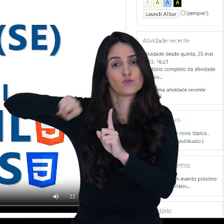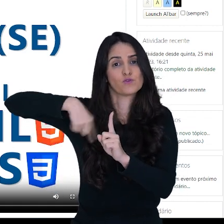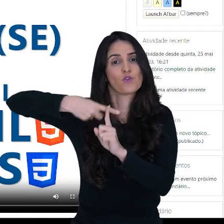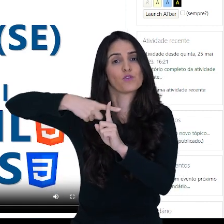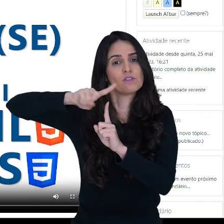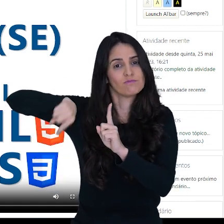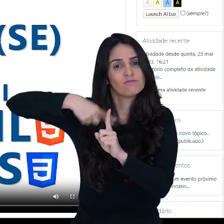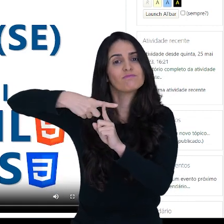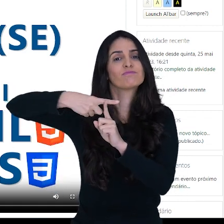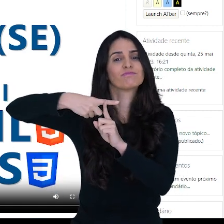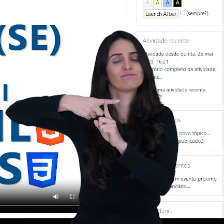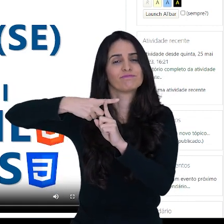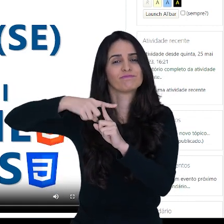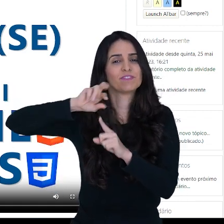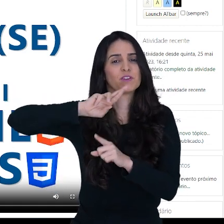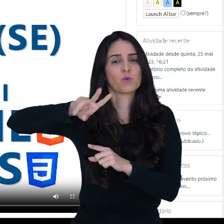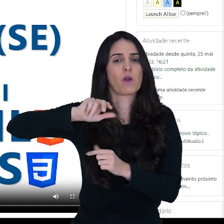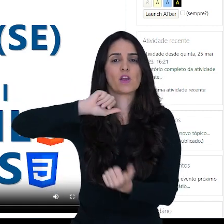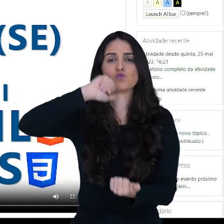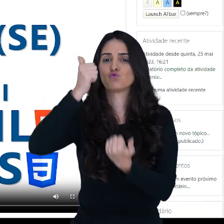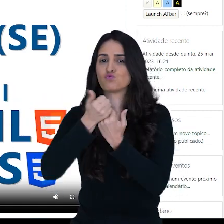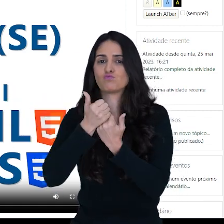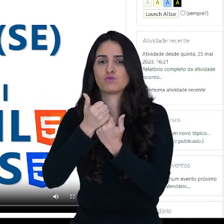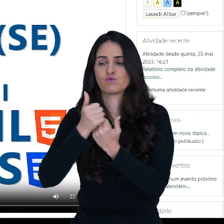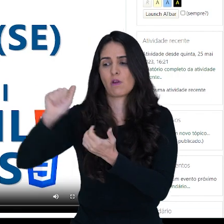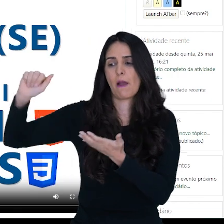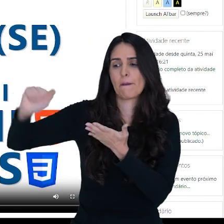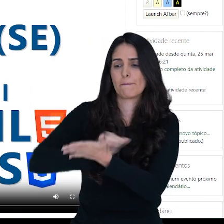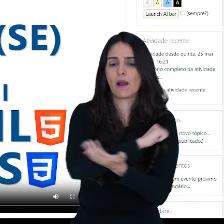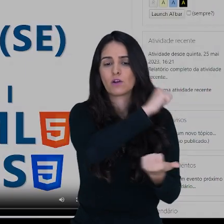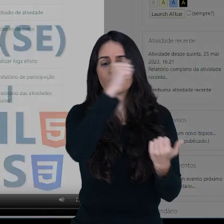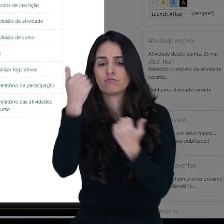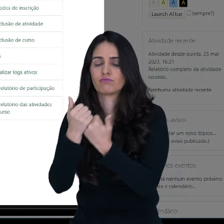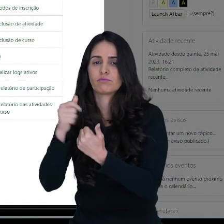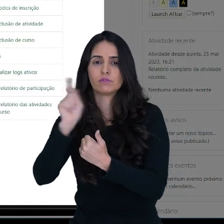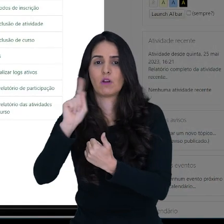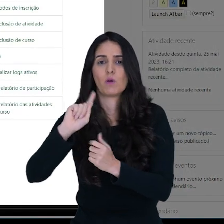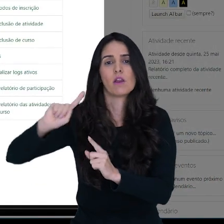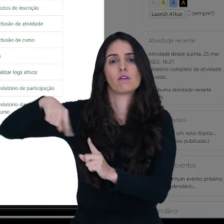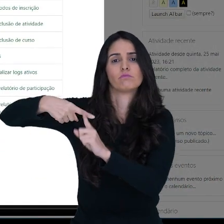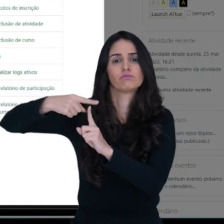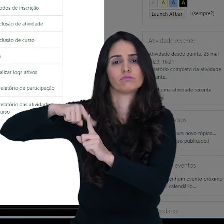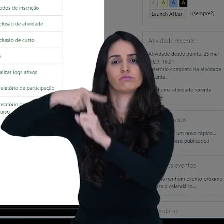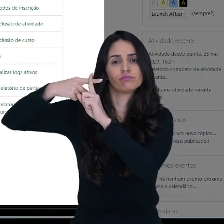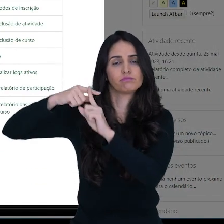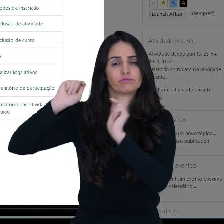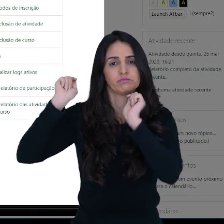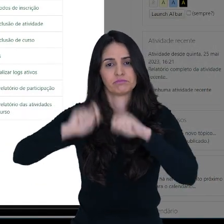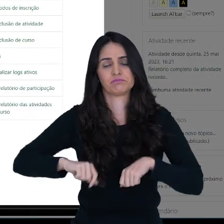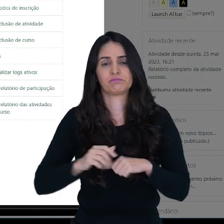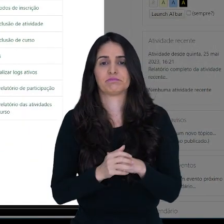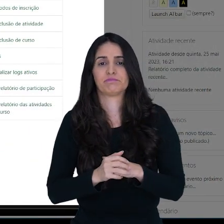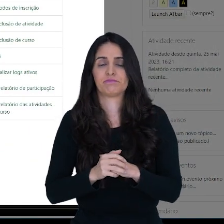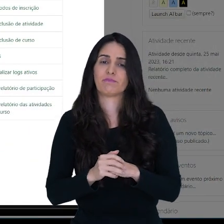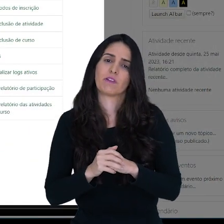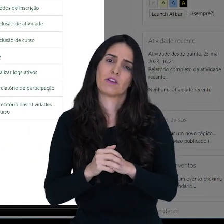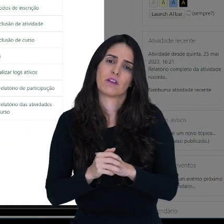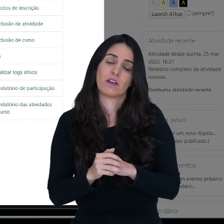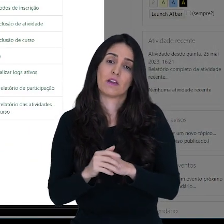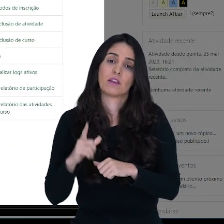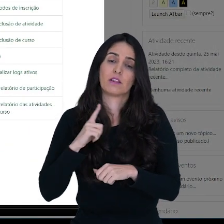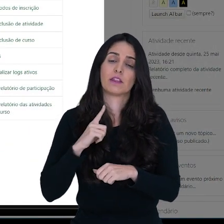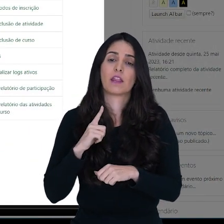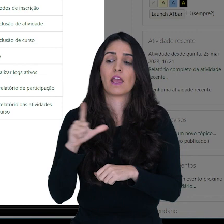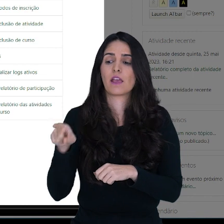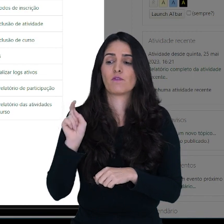irá sobre escrever seu conteúdo ele vai adicionar o que você está importando você vem aqui ó próximo